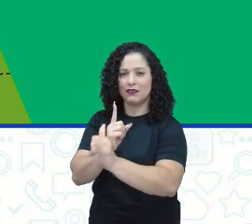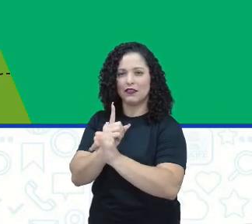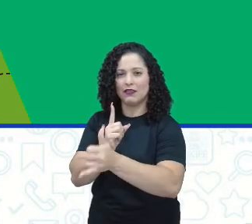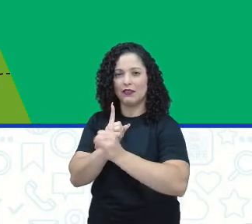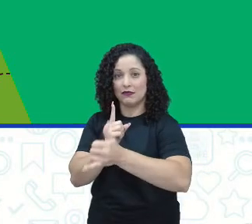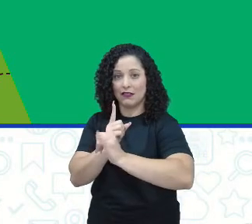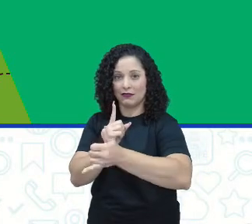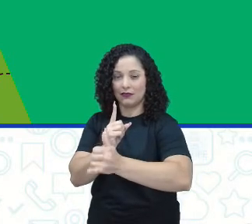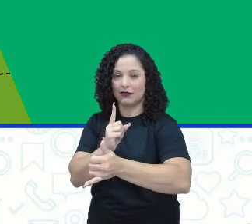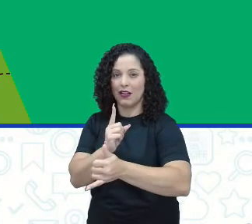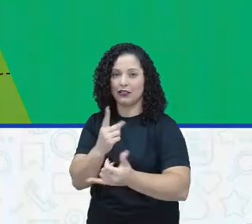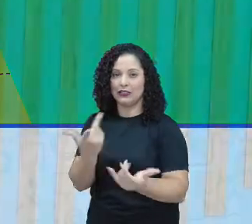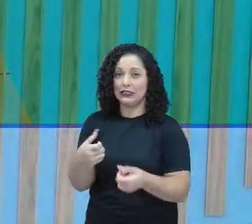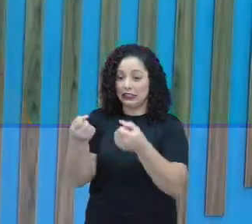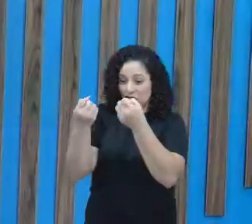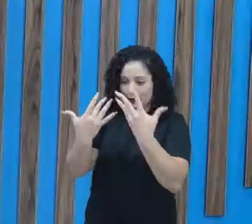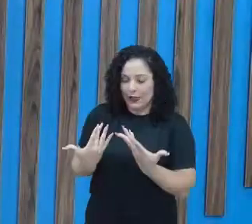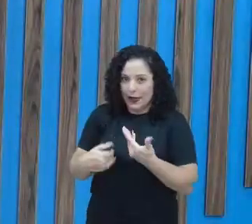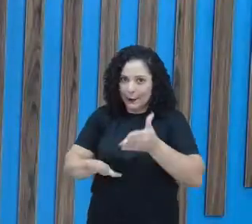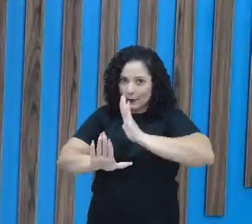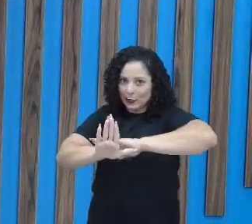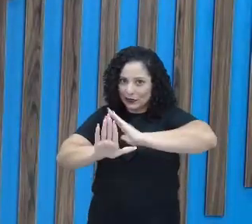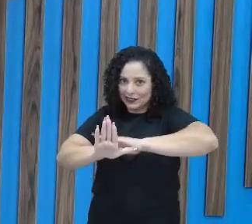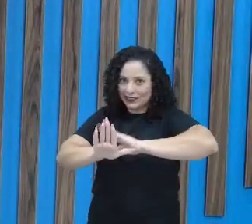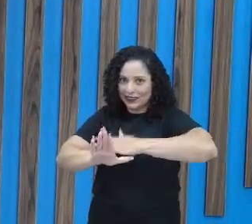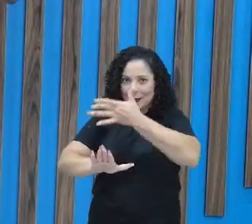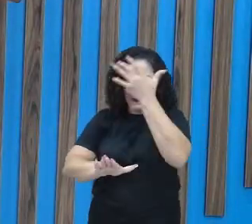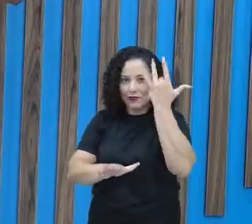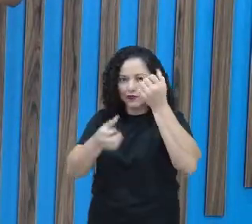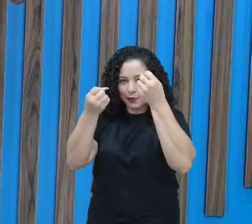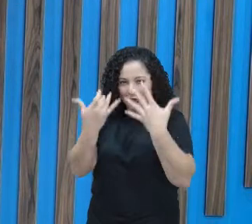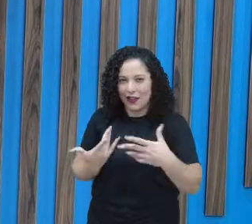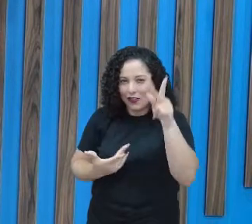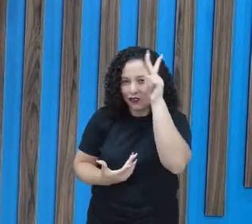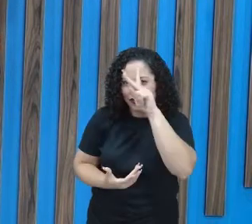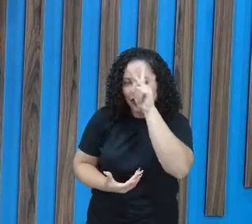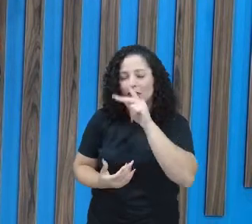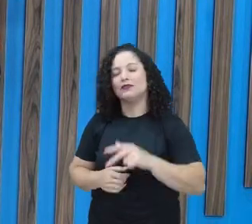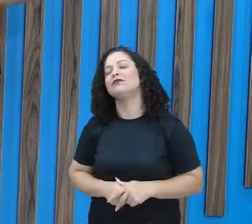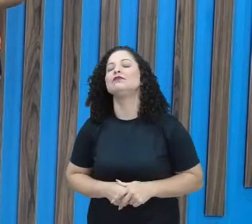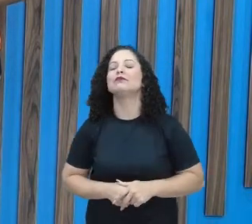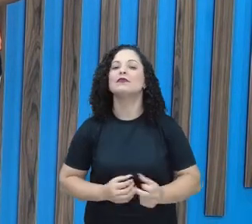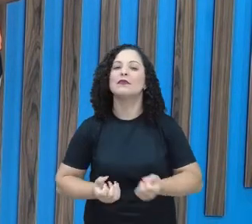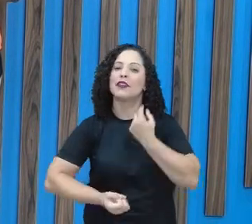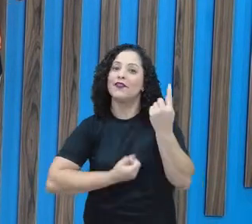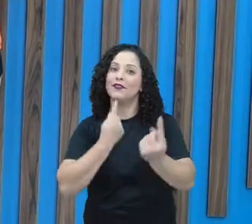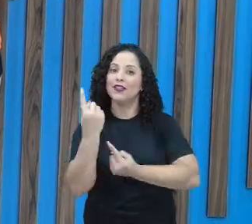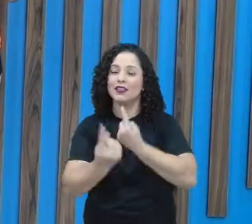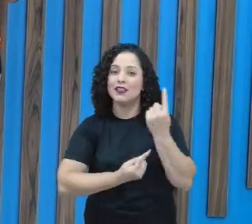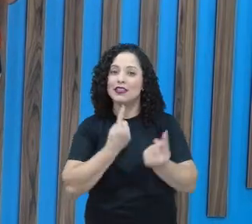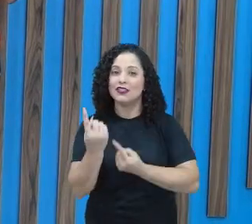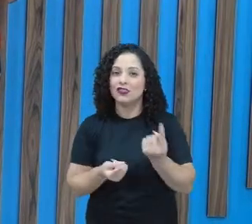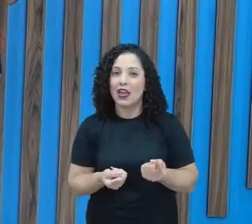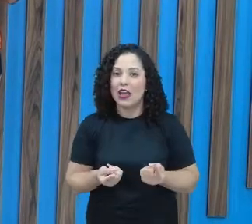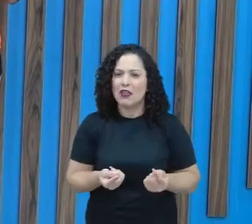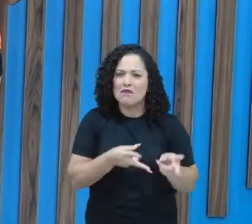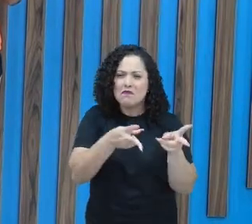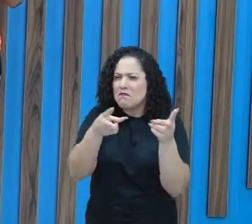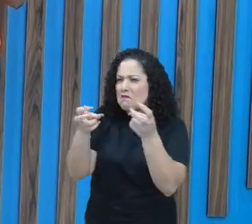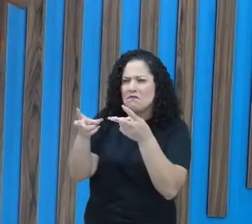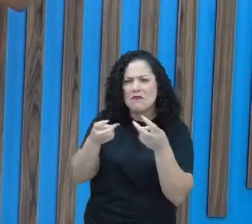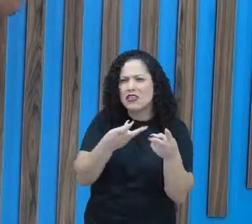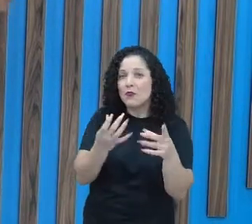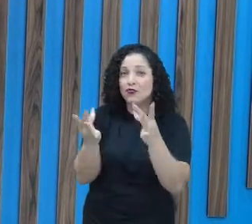um narrador. E às vezes a gente não costuma se atentar para esses detalhes do gênero, não é